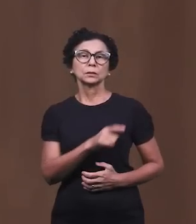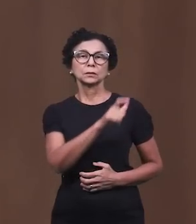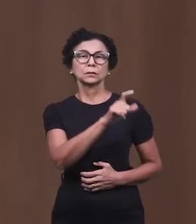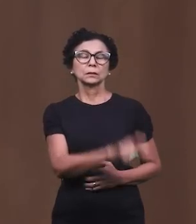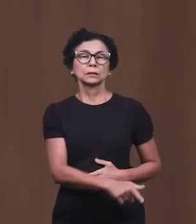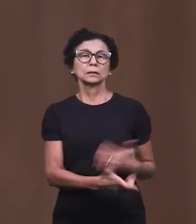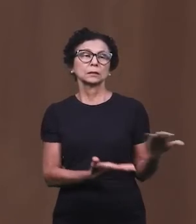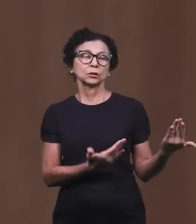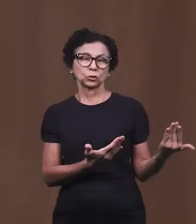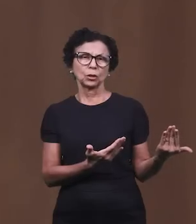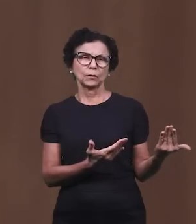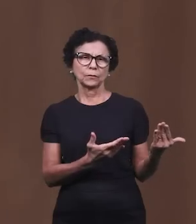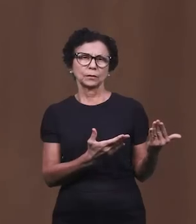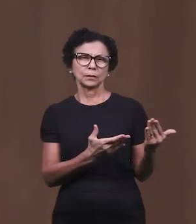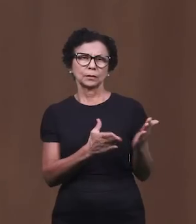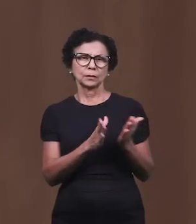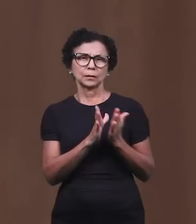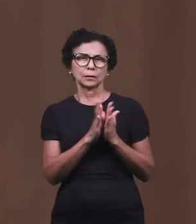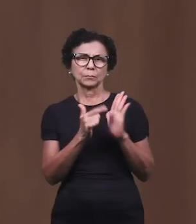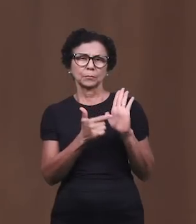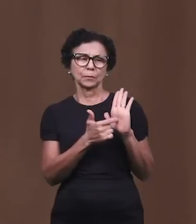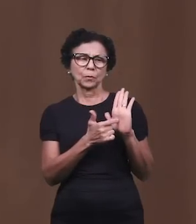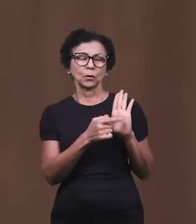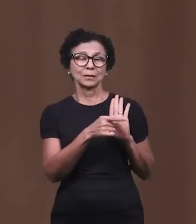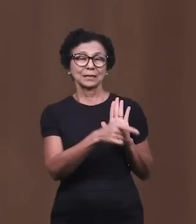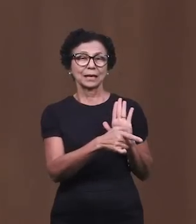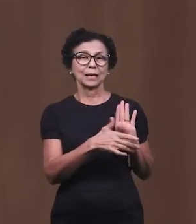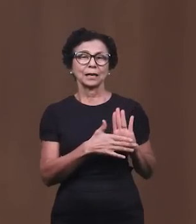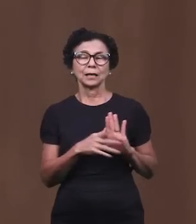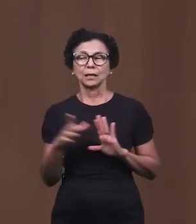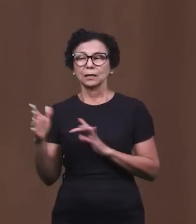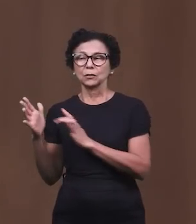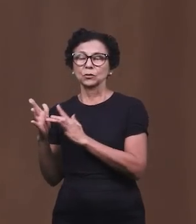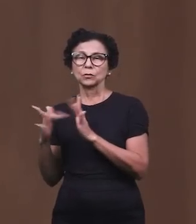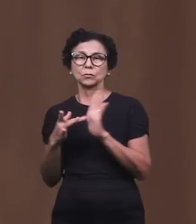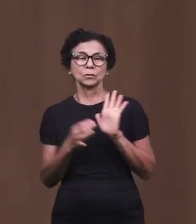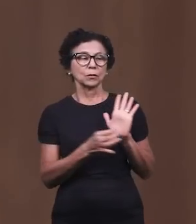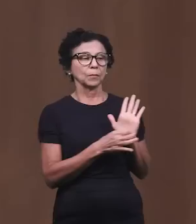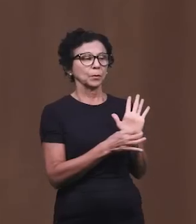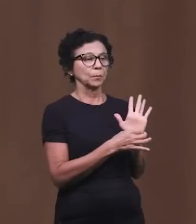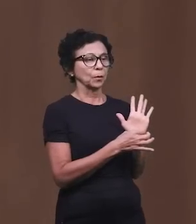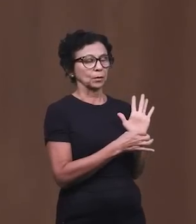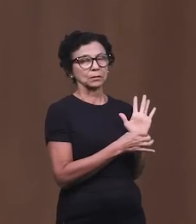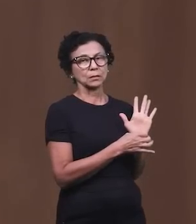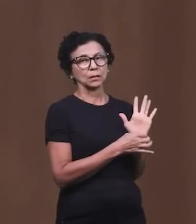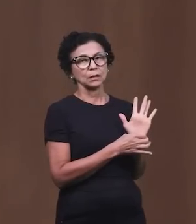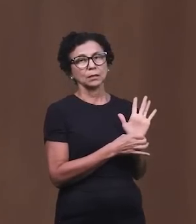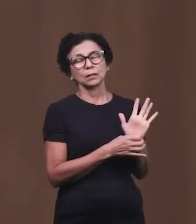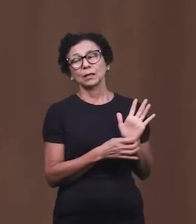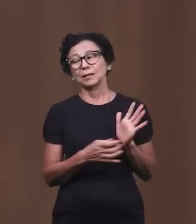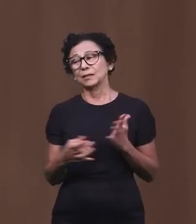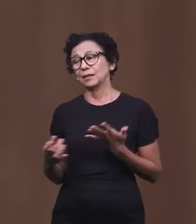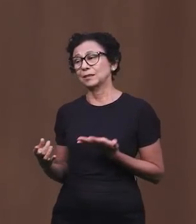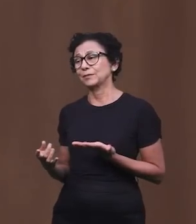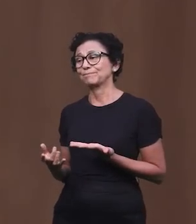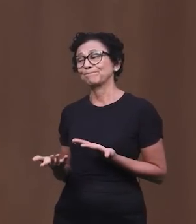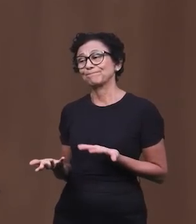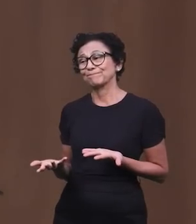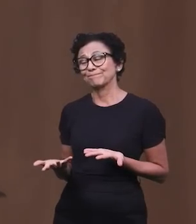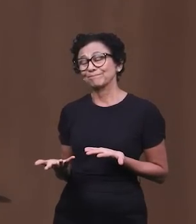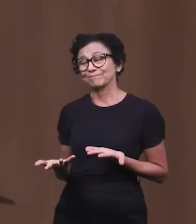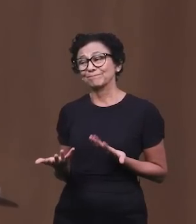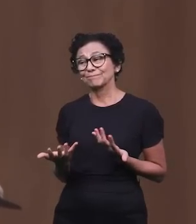do Senhor, ele estava apegado aos seus bens. Enquanto nós estávamos ouvindo a Rebeca, eu me lembrei de um